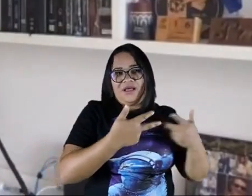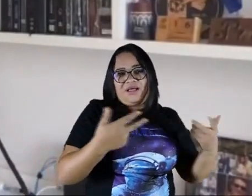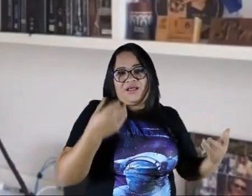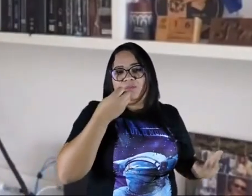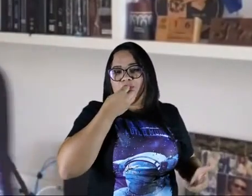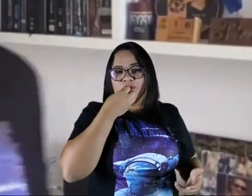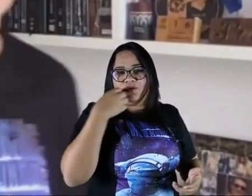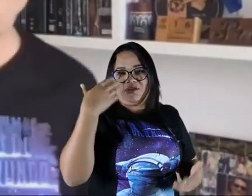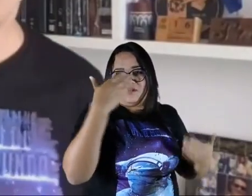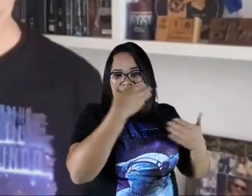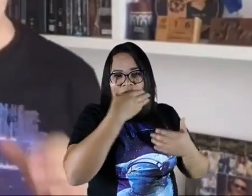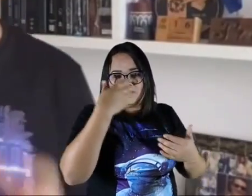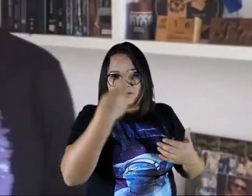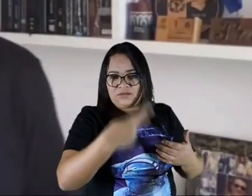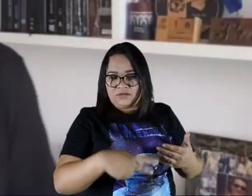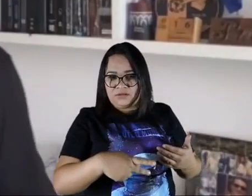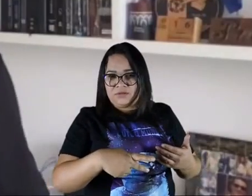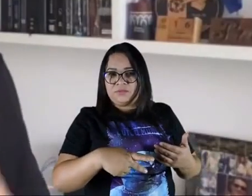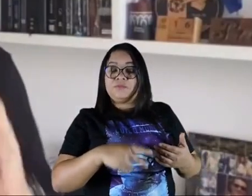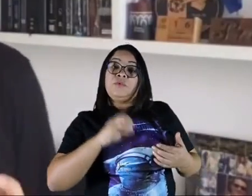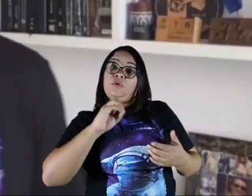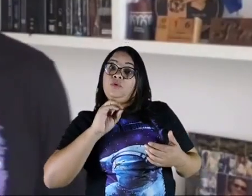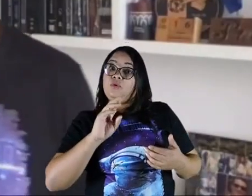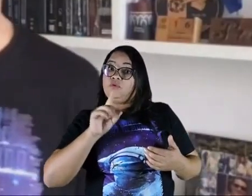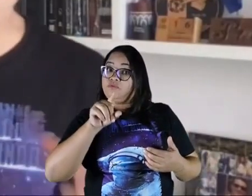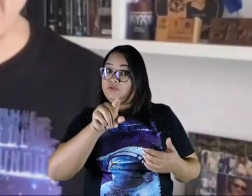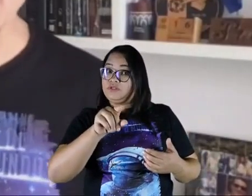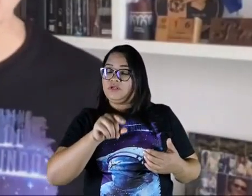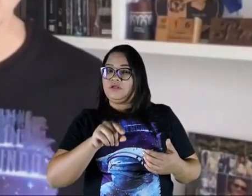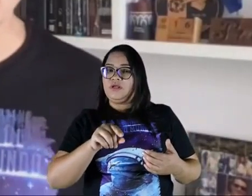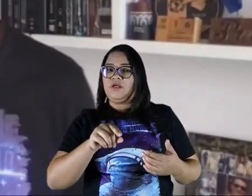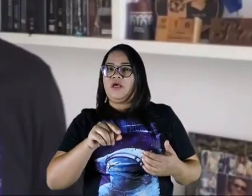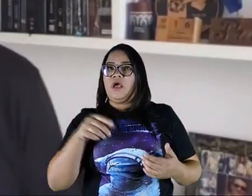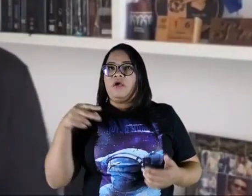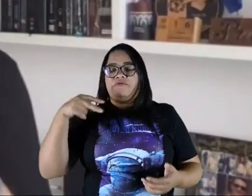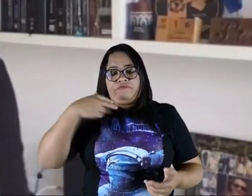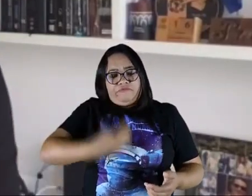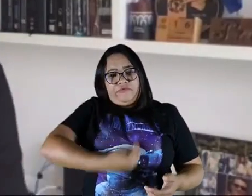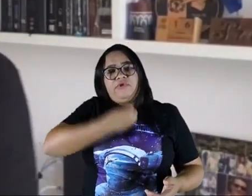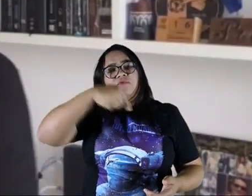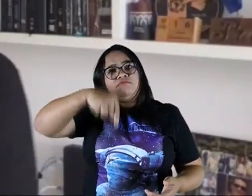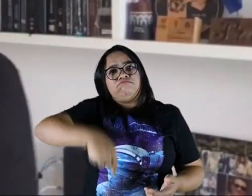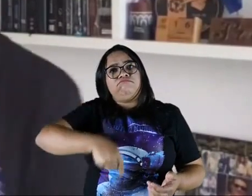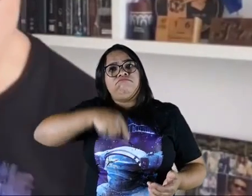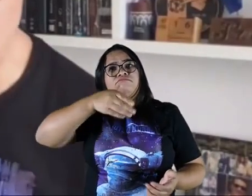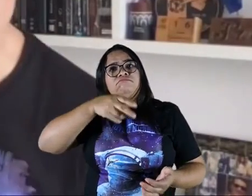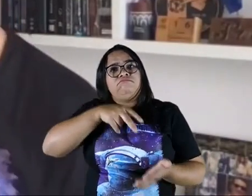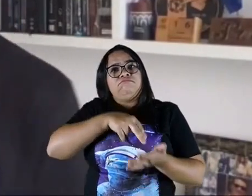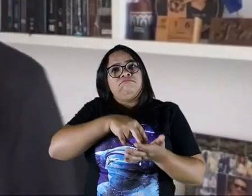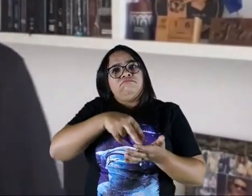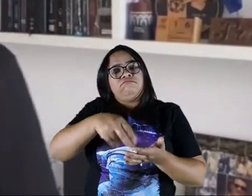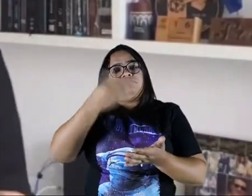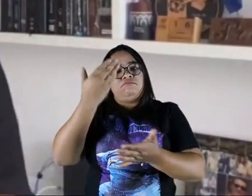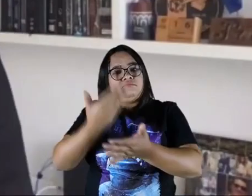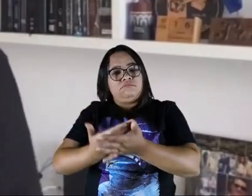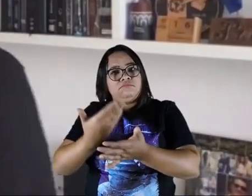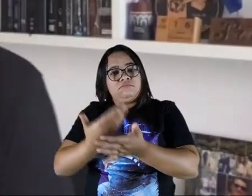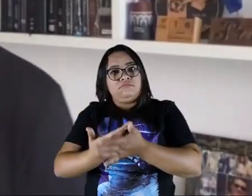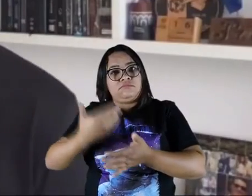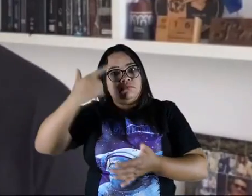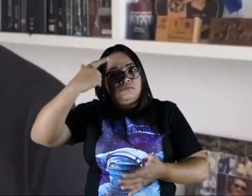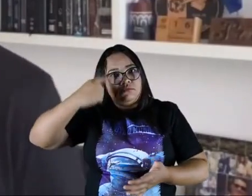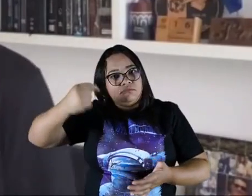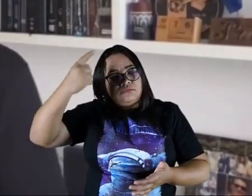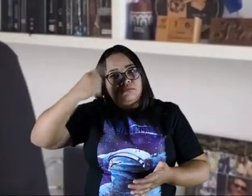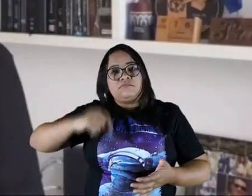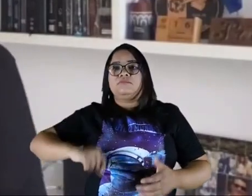deste mundo? Ou vocês estão com os pés na terra, vivendo sua universidade, vivendo o